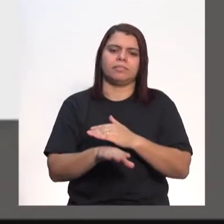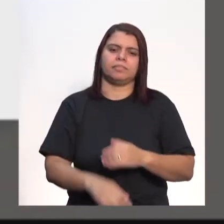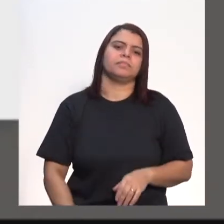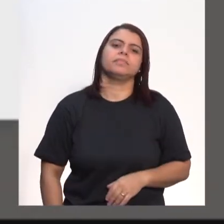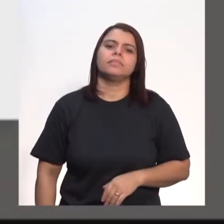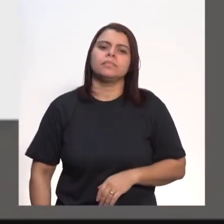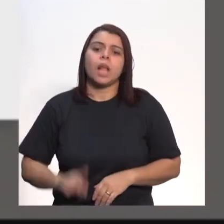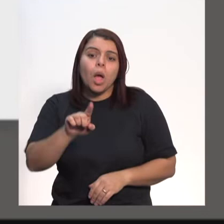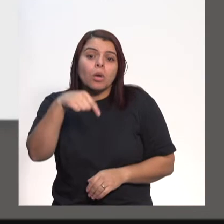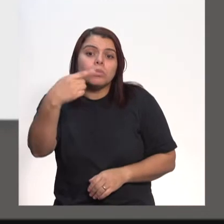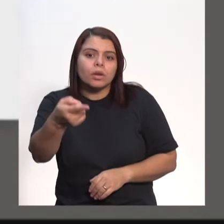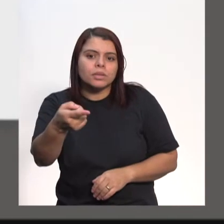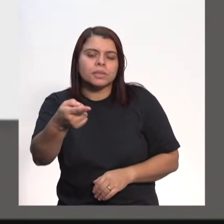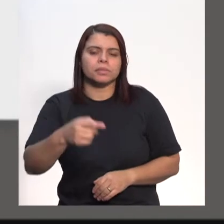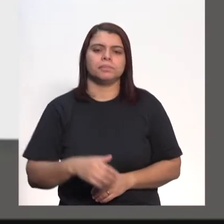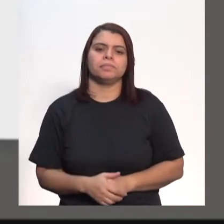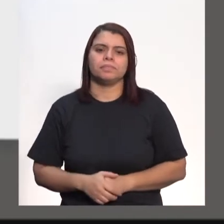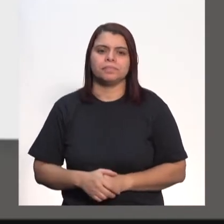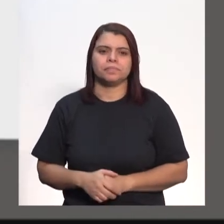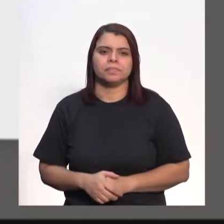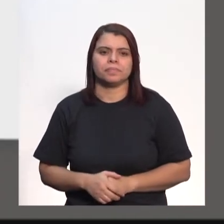Clique em Próximo.